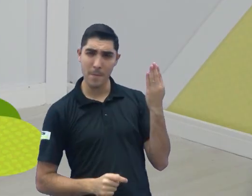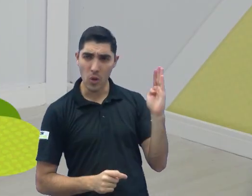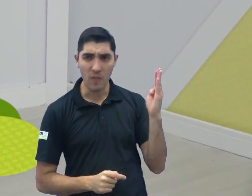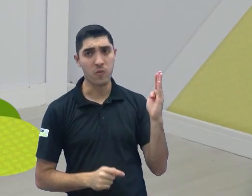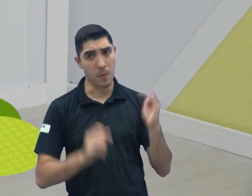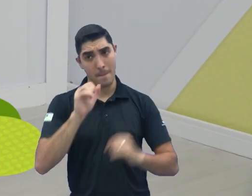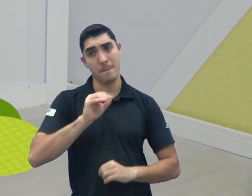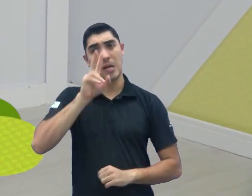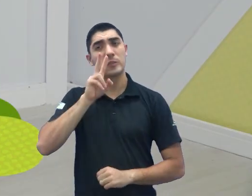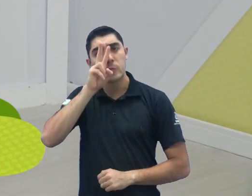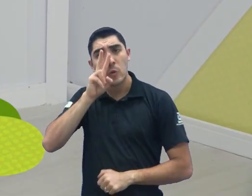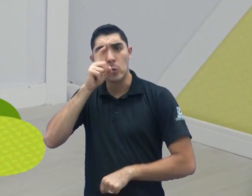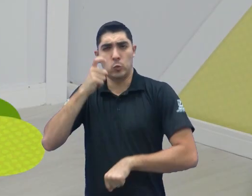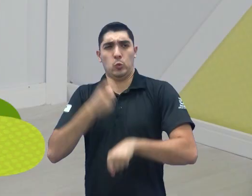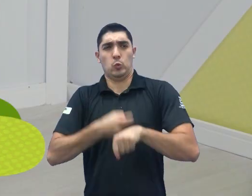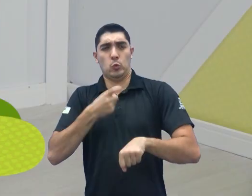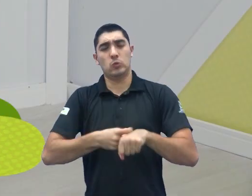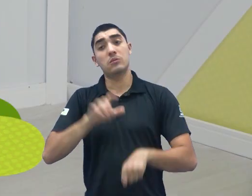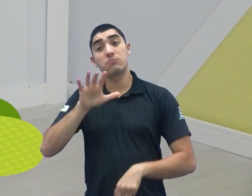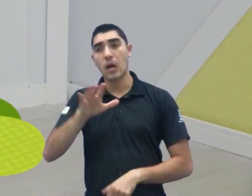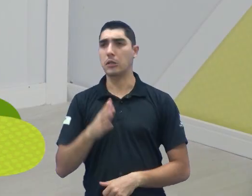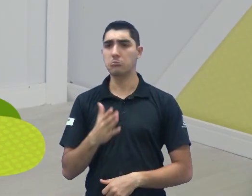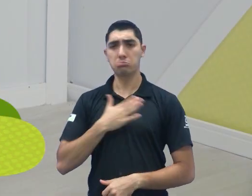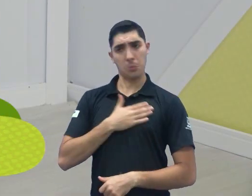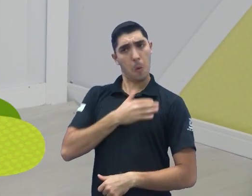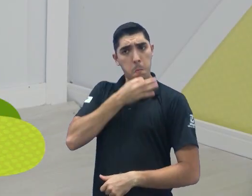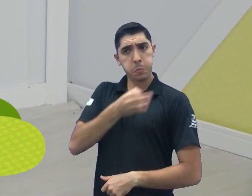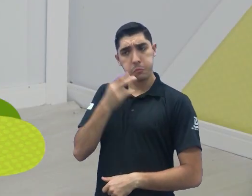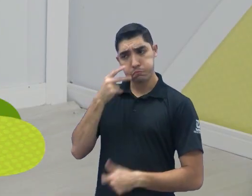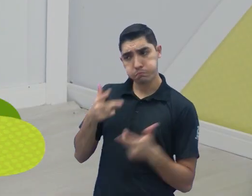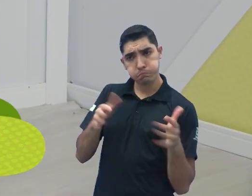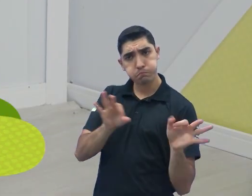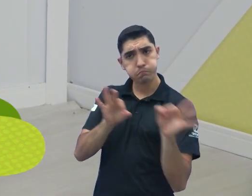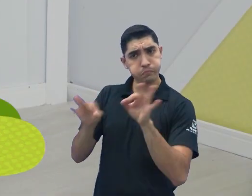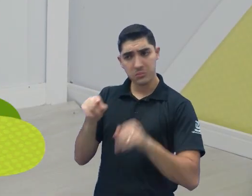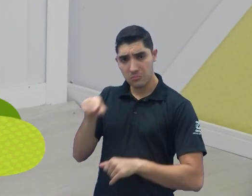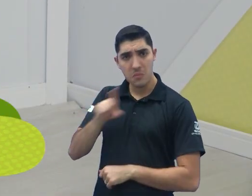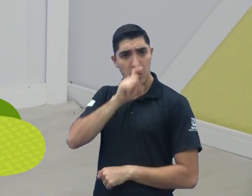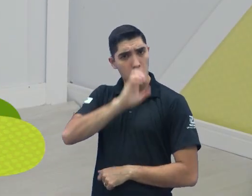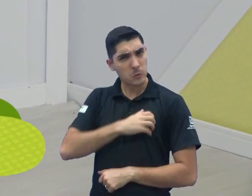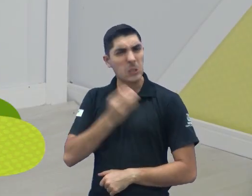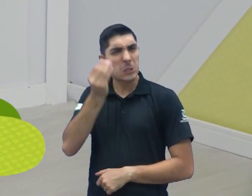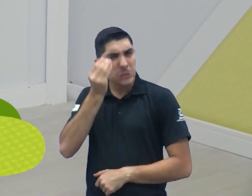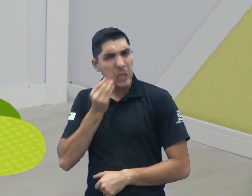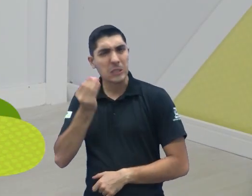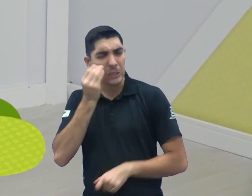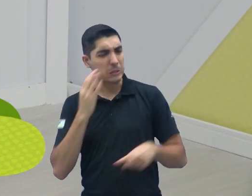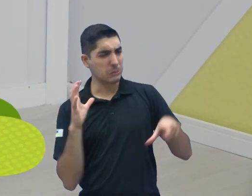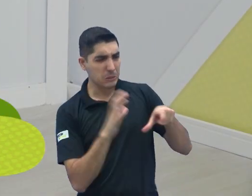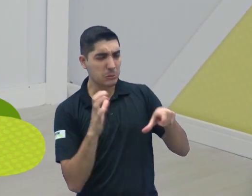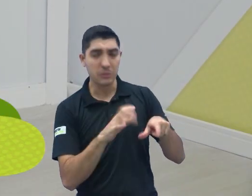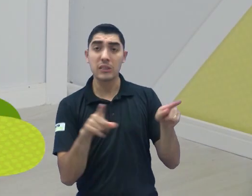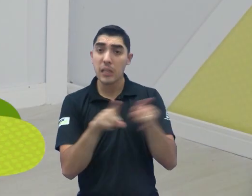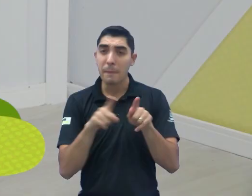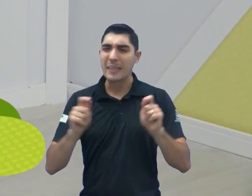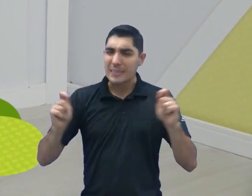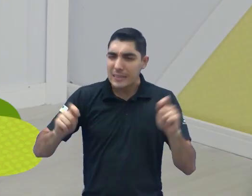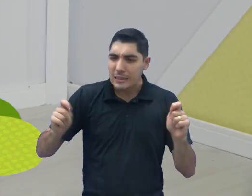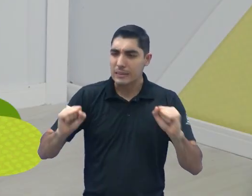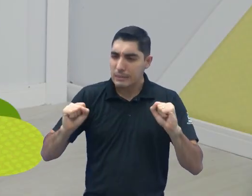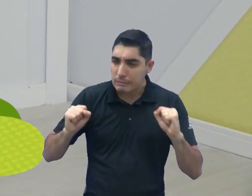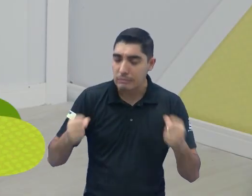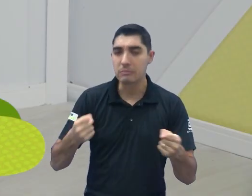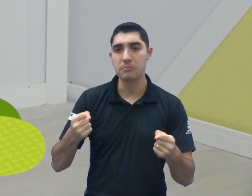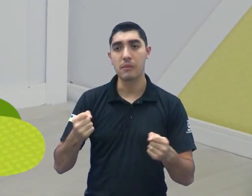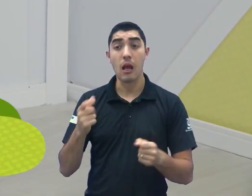na partida, mas eu acho que o São José foi bem, chegou talvez onde poderia chegar, talvez pudesse até avançar mais uma, mas eu acho